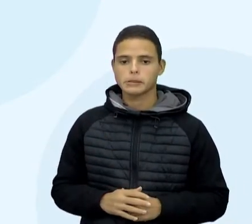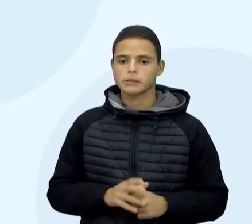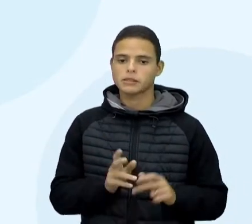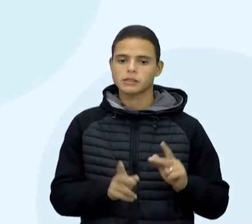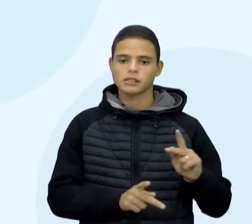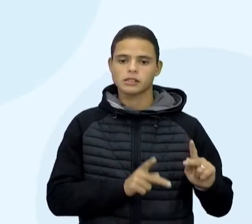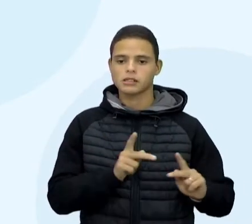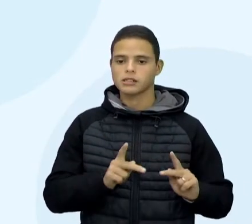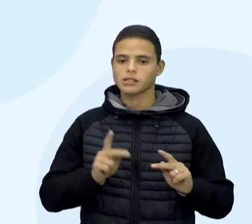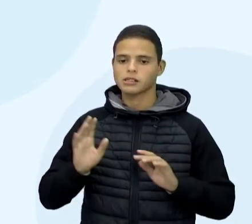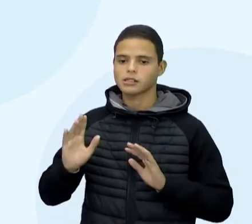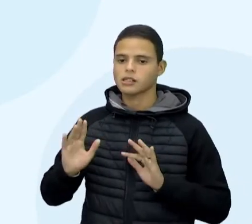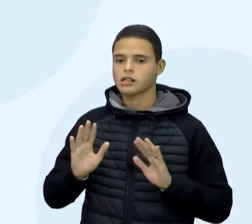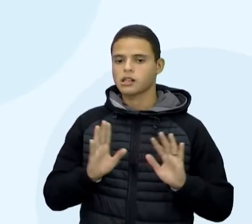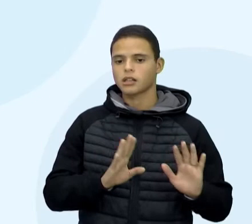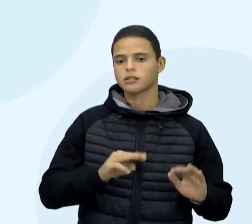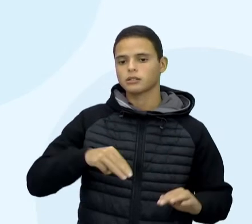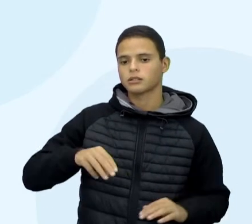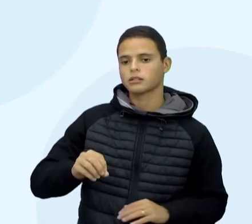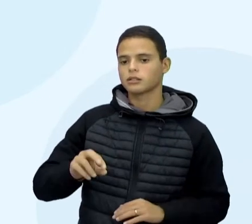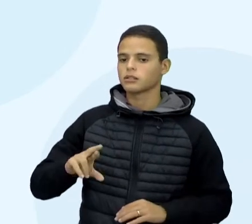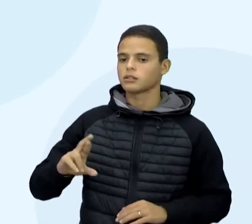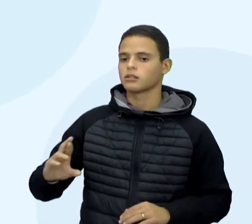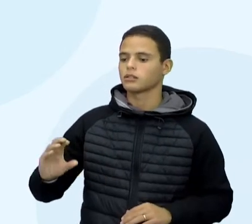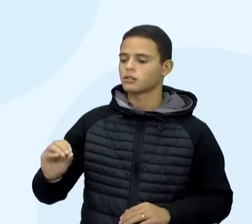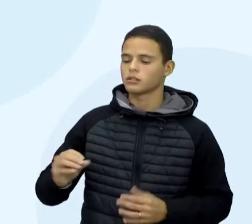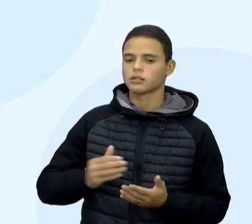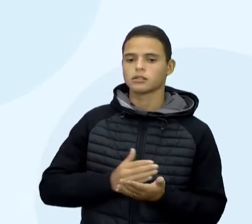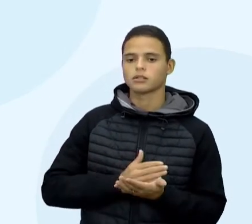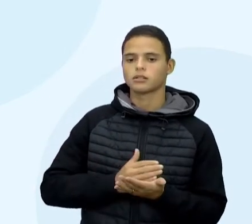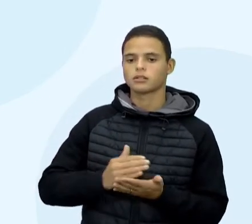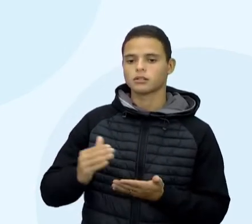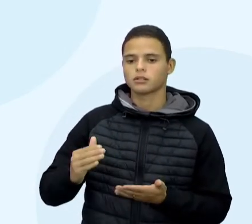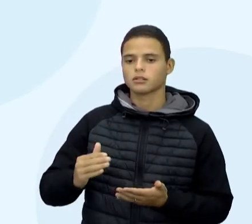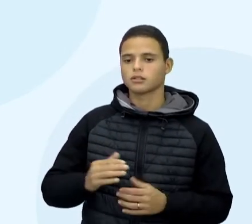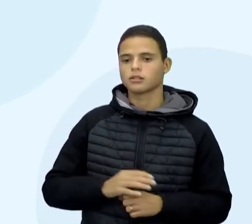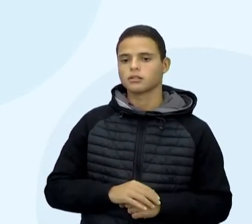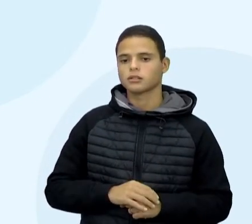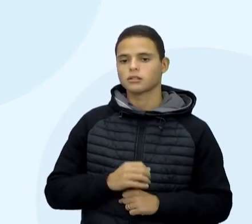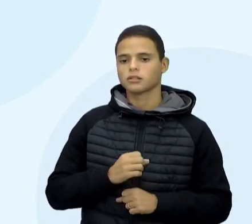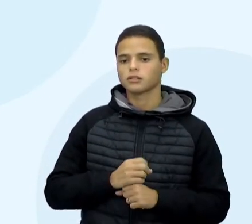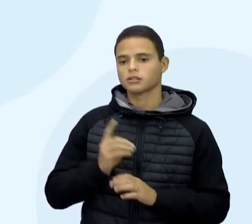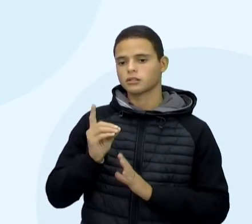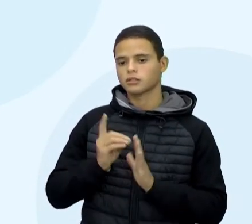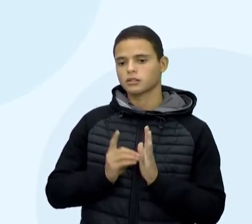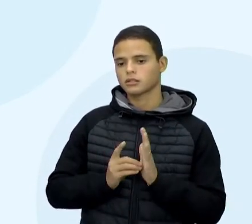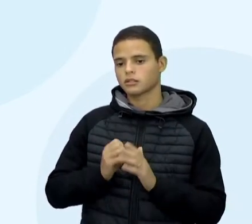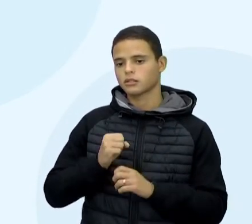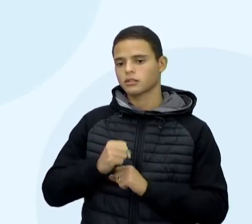povoamento do Morro da Providência iniciou-se efetivamente na década de